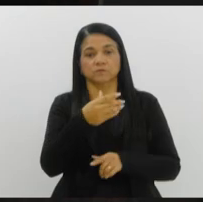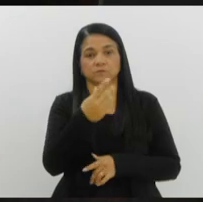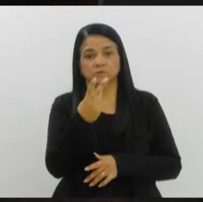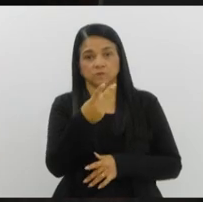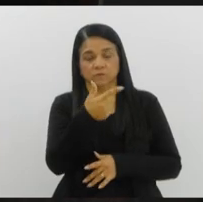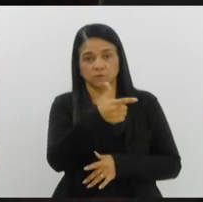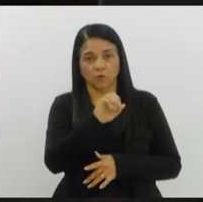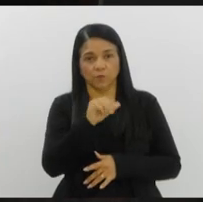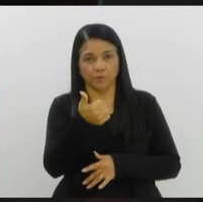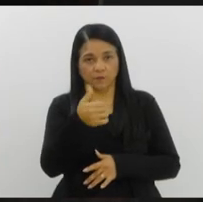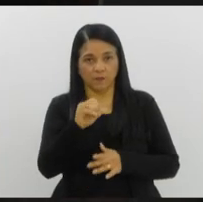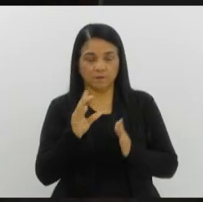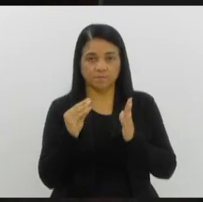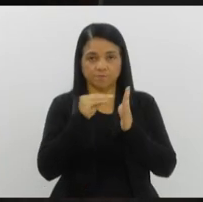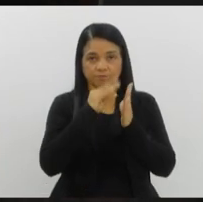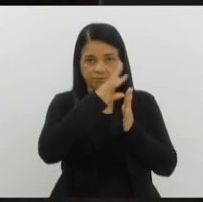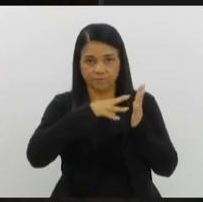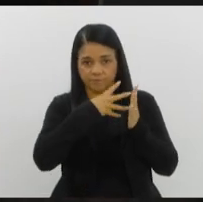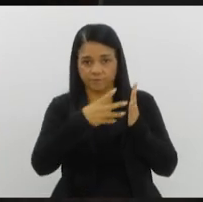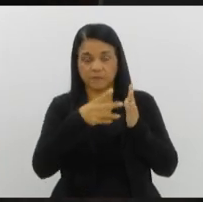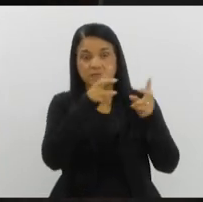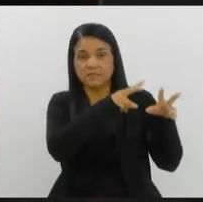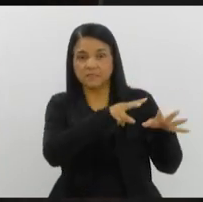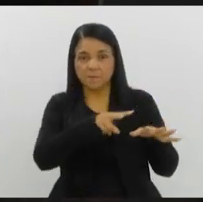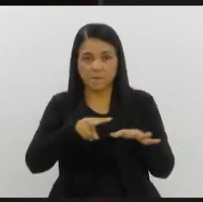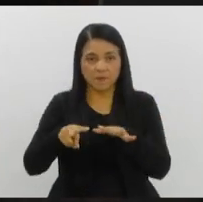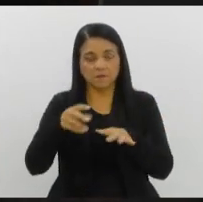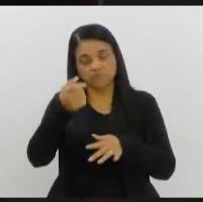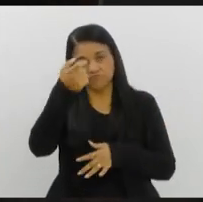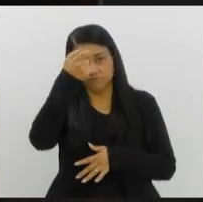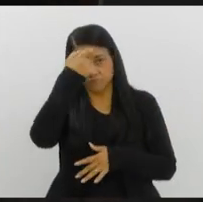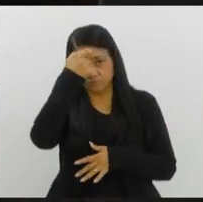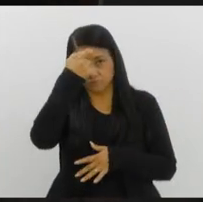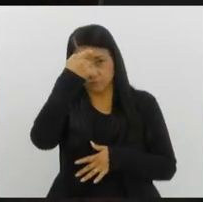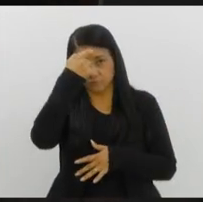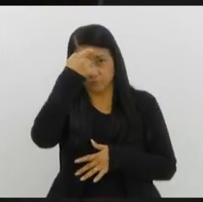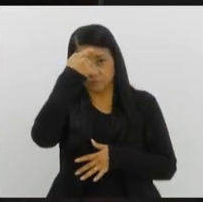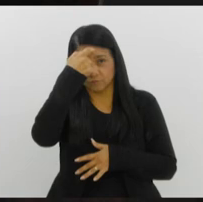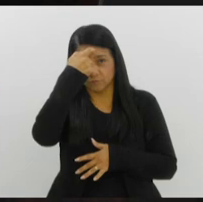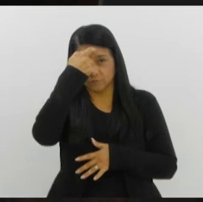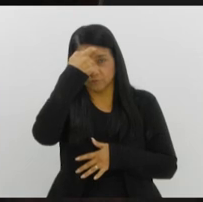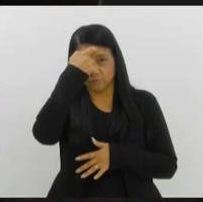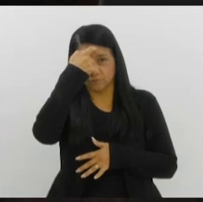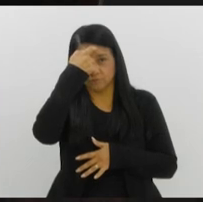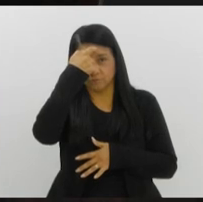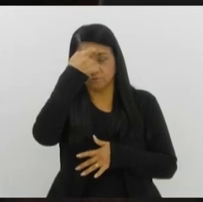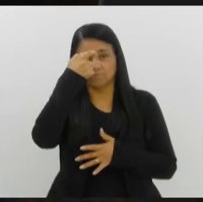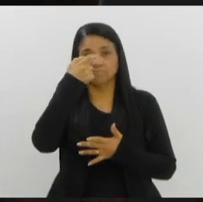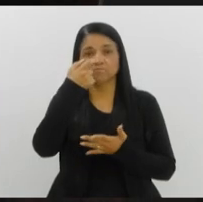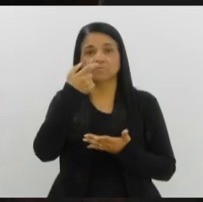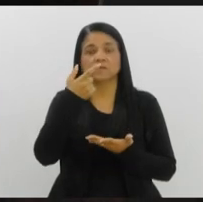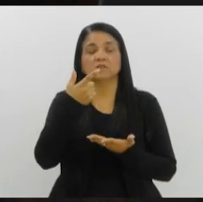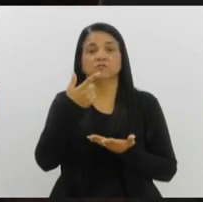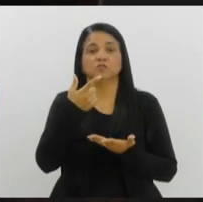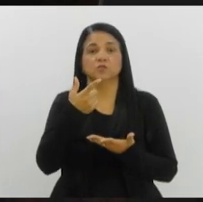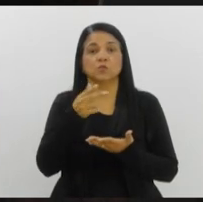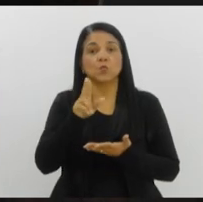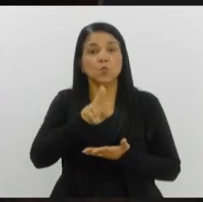Rio de Janeiro a semana de conscientização acerca do consumo excessivo de